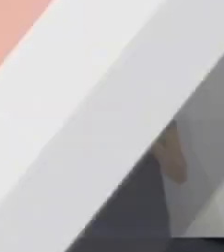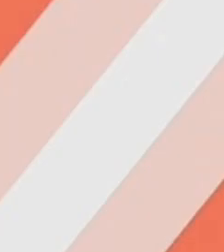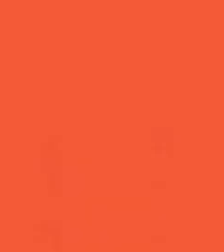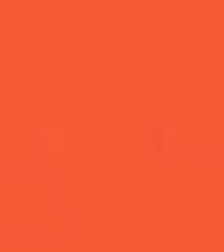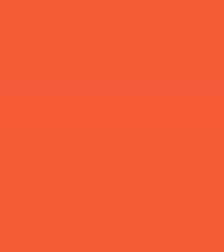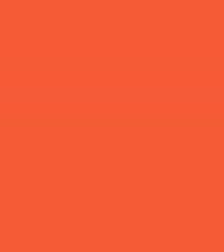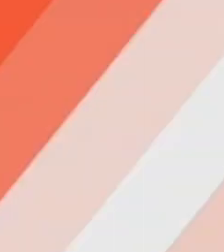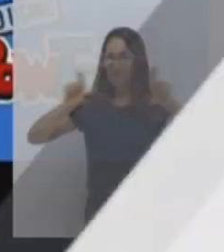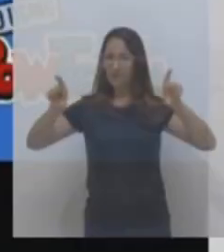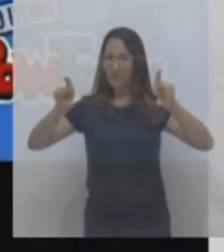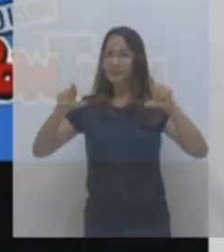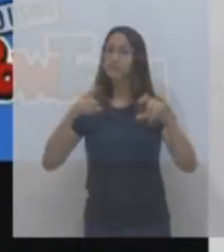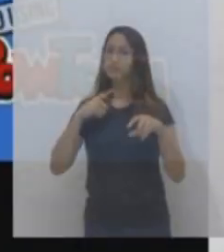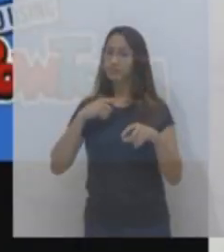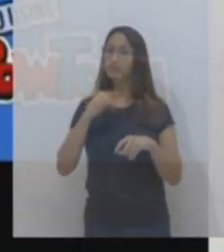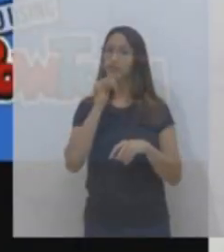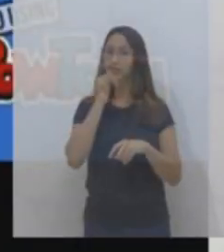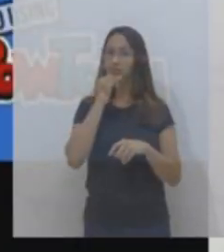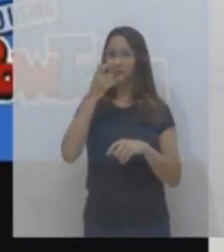vocês, tá?